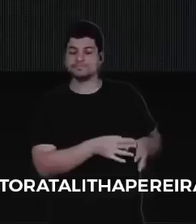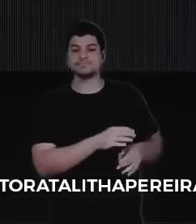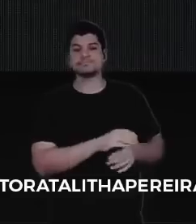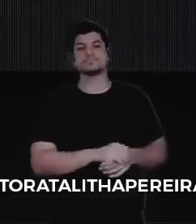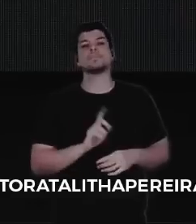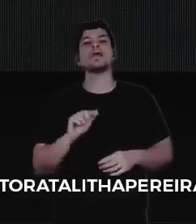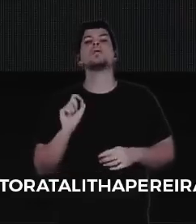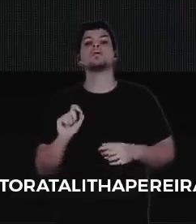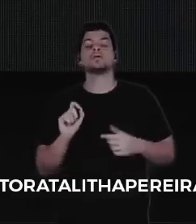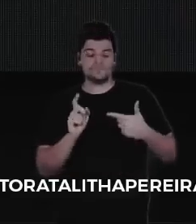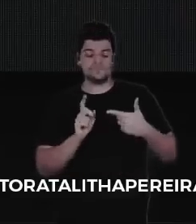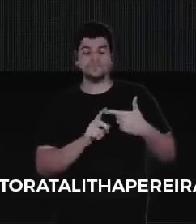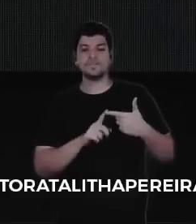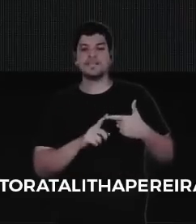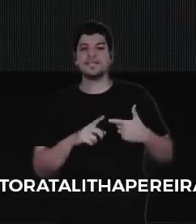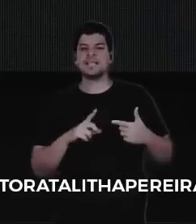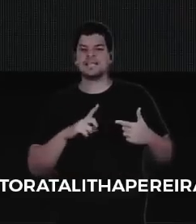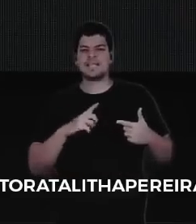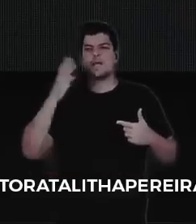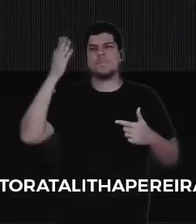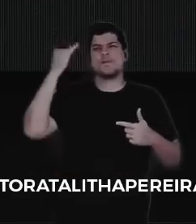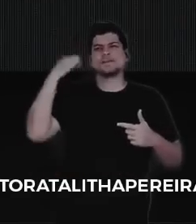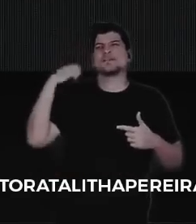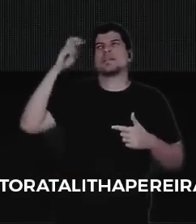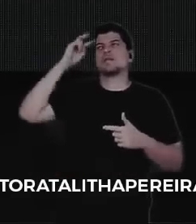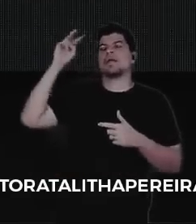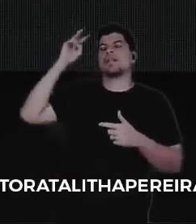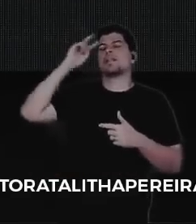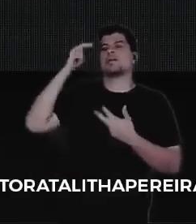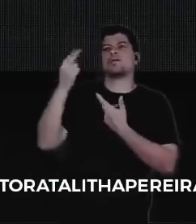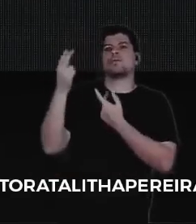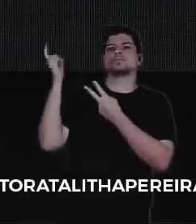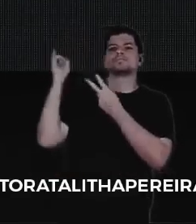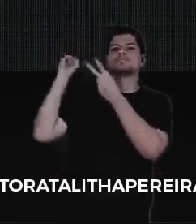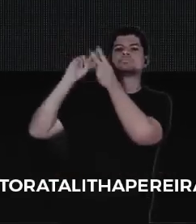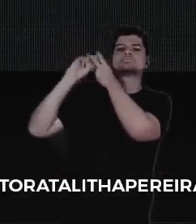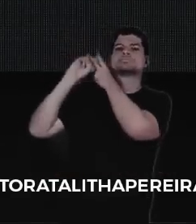hábito de viver preso ao passado.